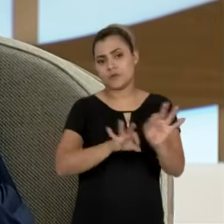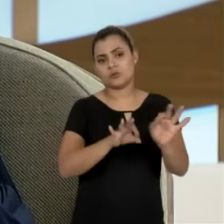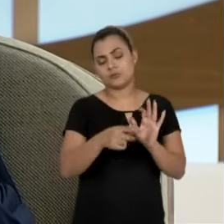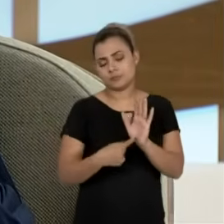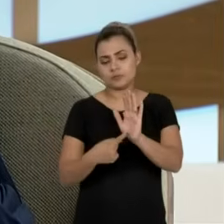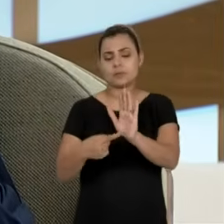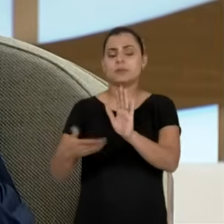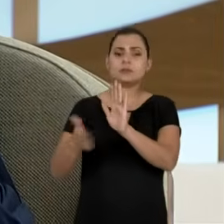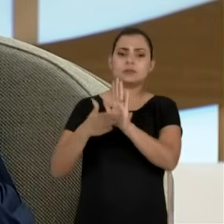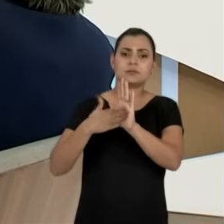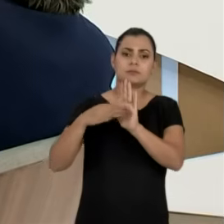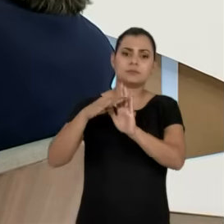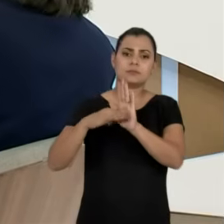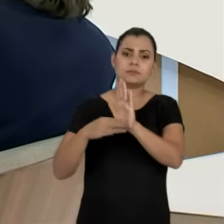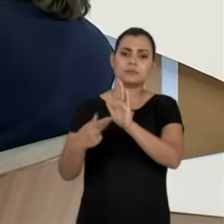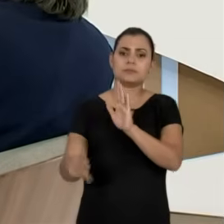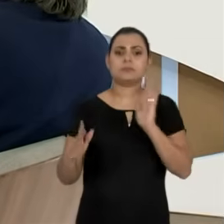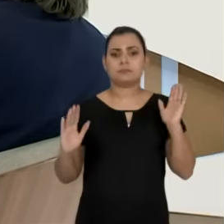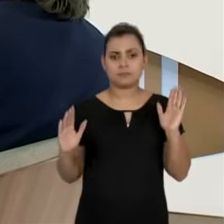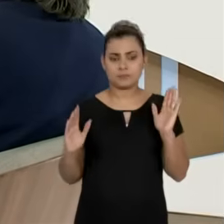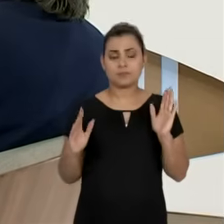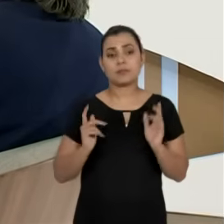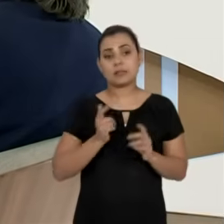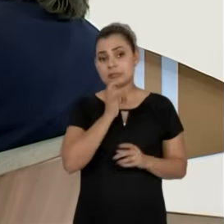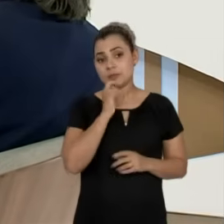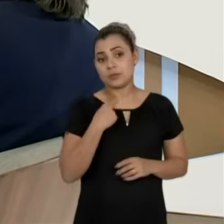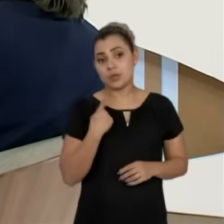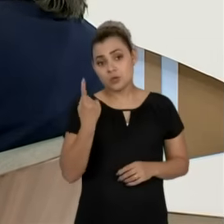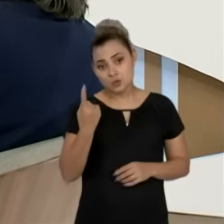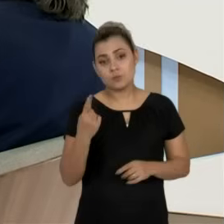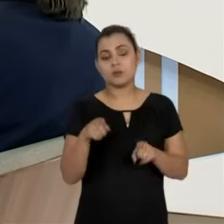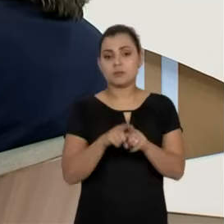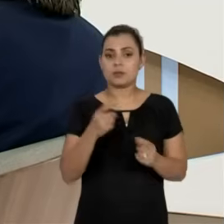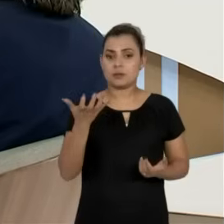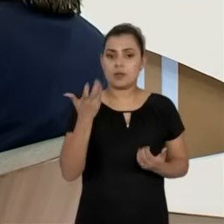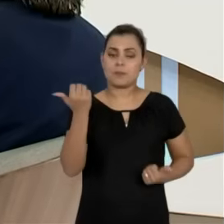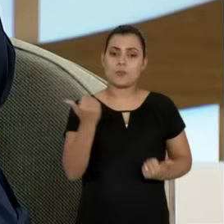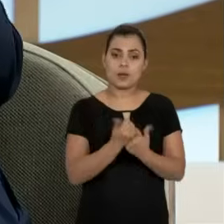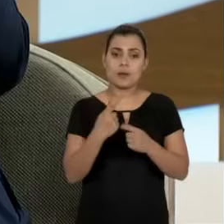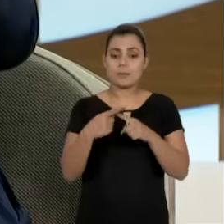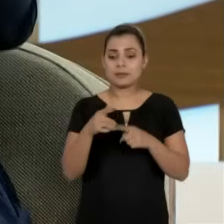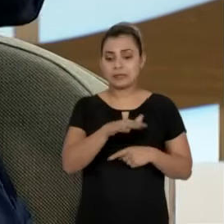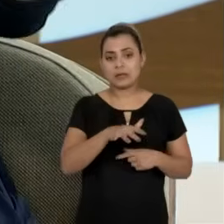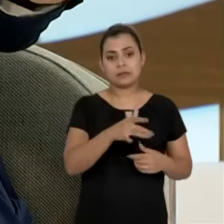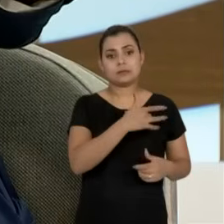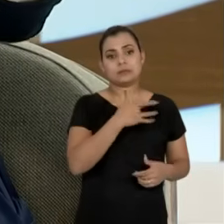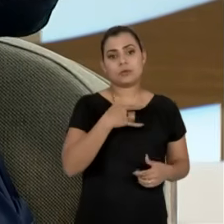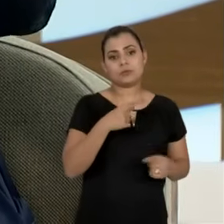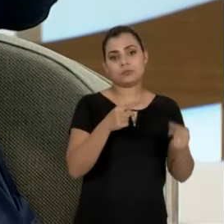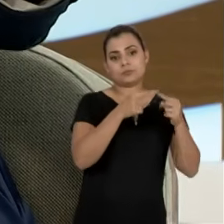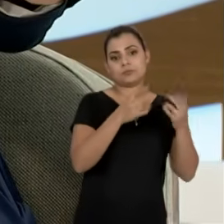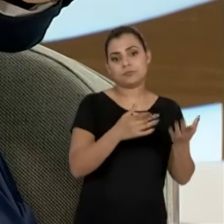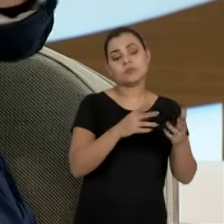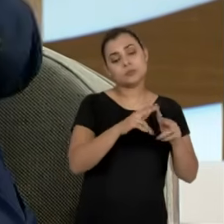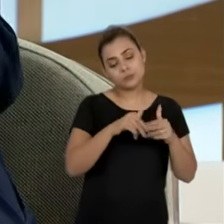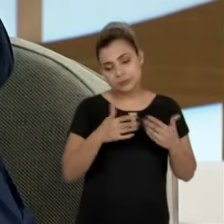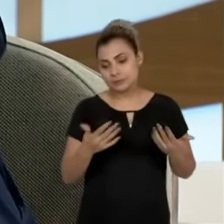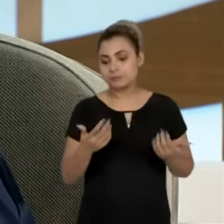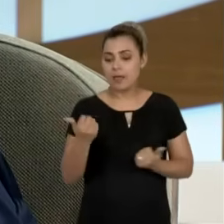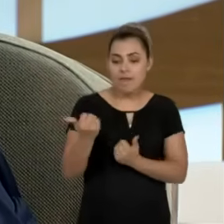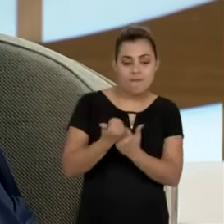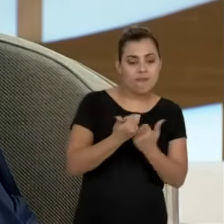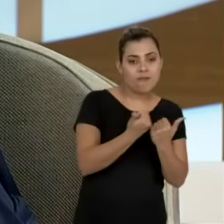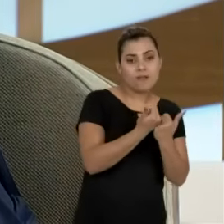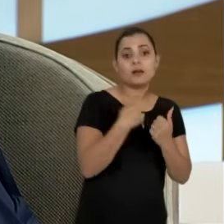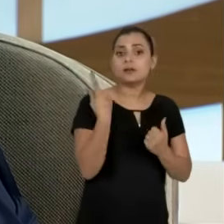tem mais afinidade. Então, tem uma que a gente quer apoiar o nosso barco hospital, ela gosta de saúde, então a gente vai apresentar o projeto de barco hospital para eles, que